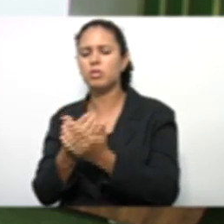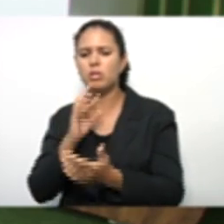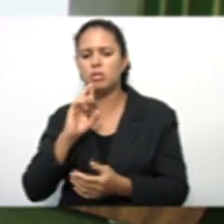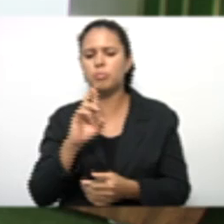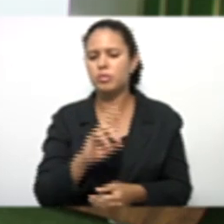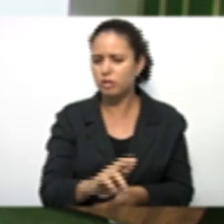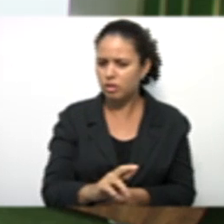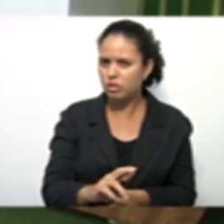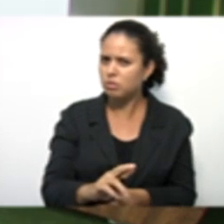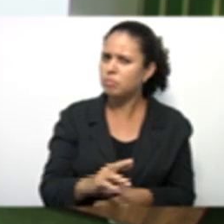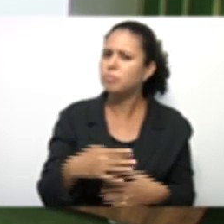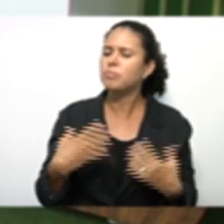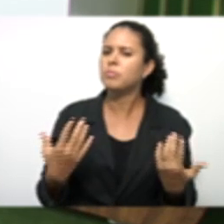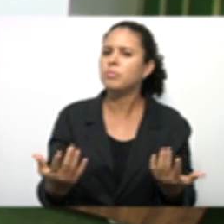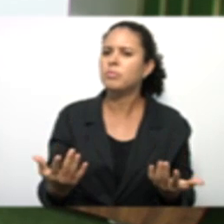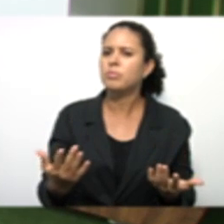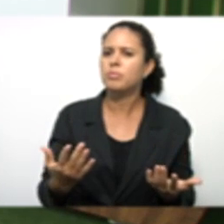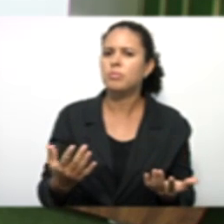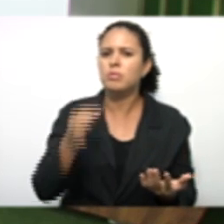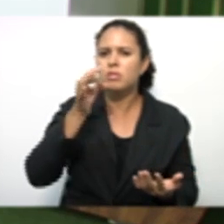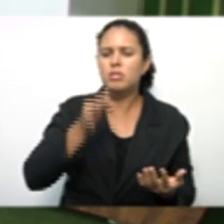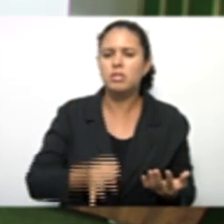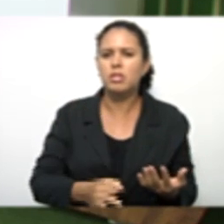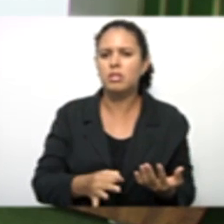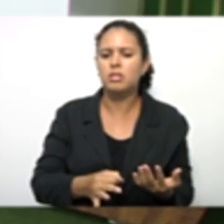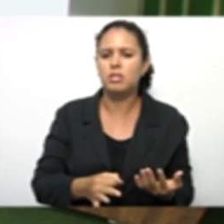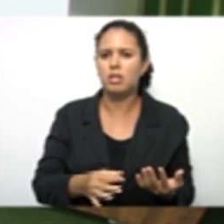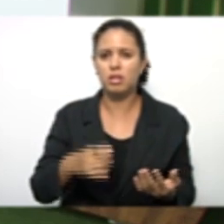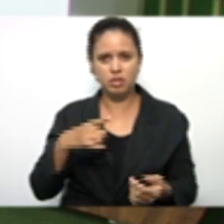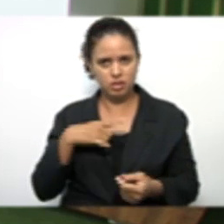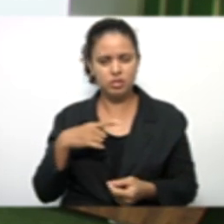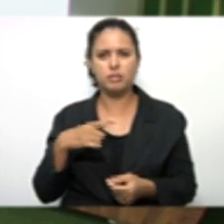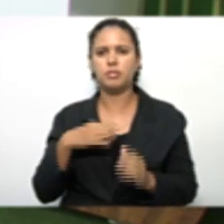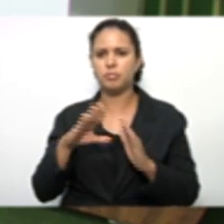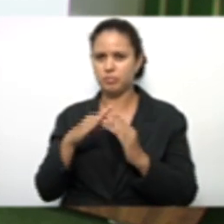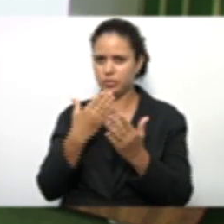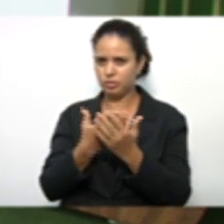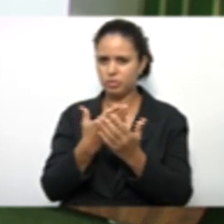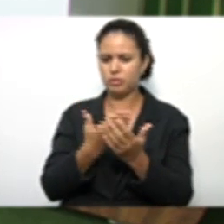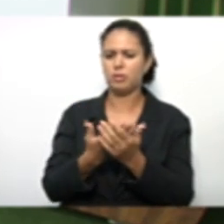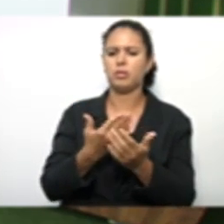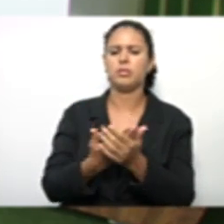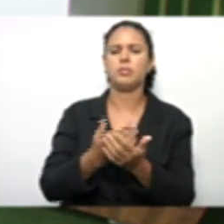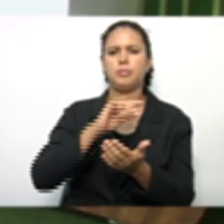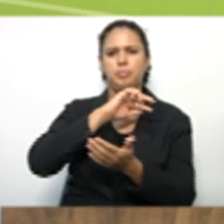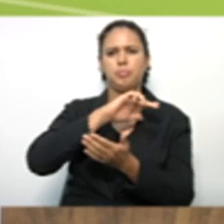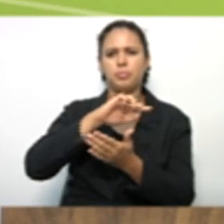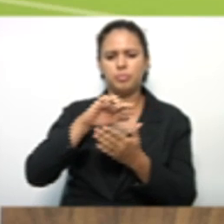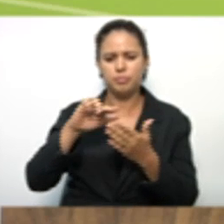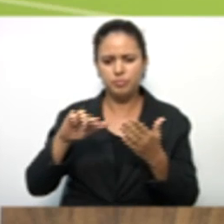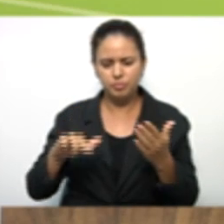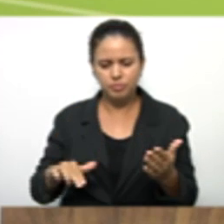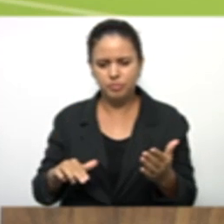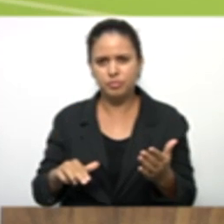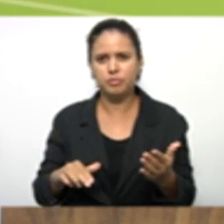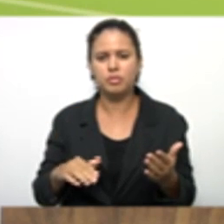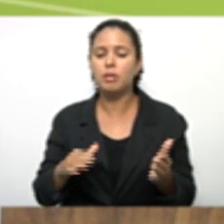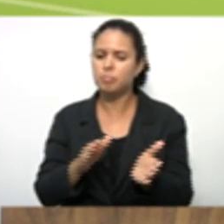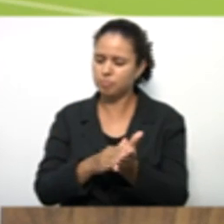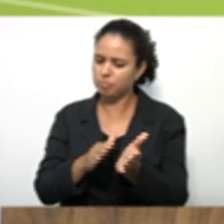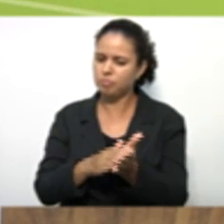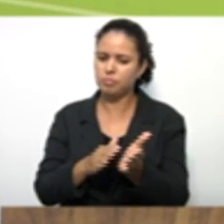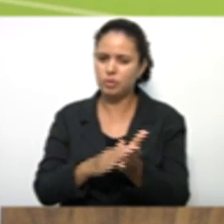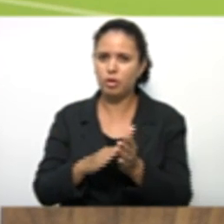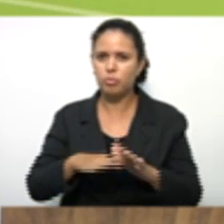respondeu, professor Aloy? Qual é a alternativa correta? Teve, várias escolas que responderam a alternativa correta. Parabenizo a todos